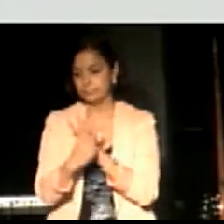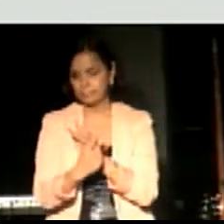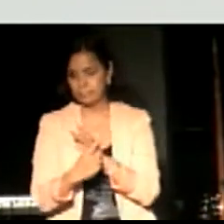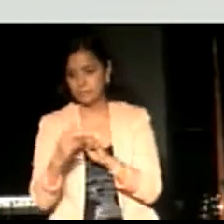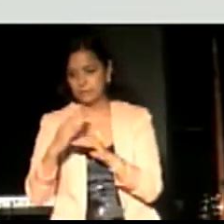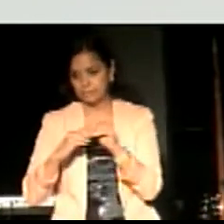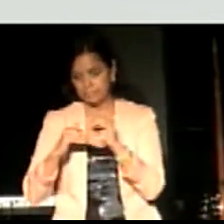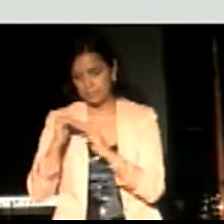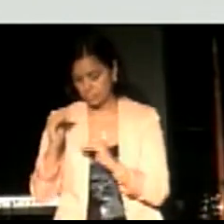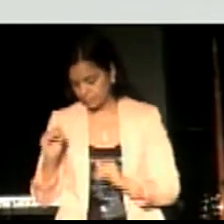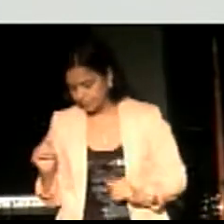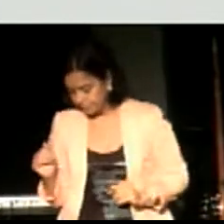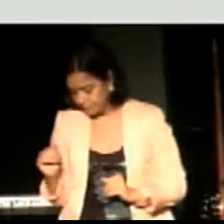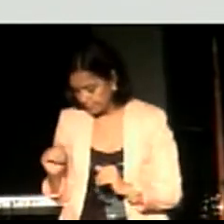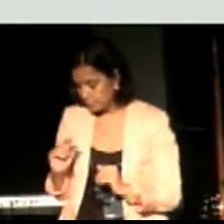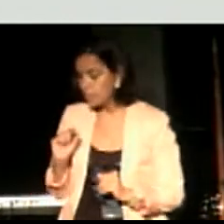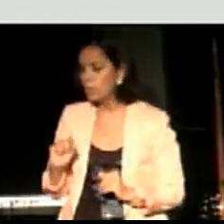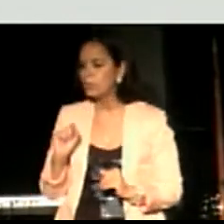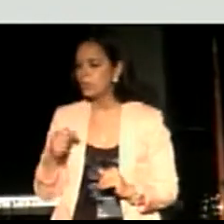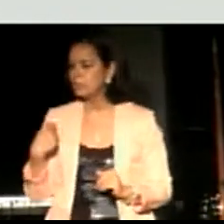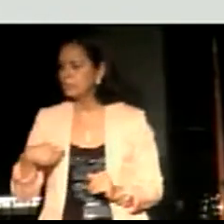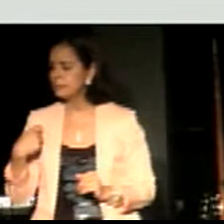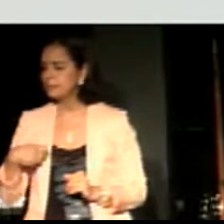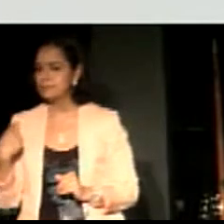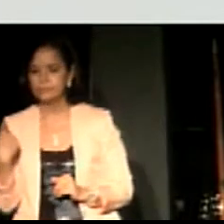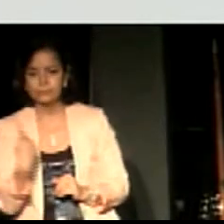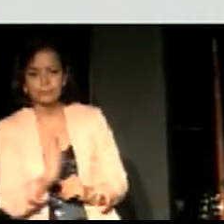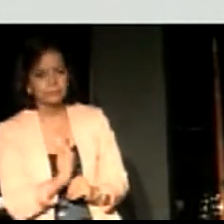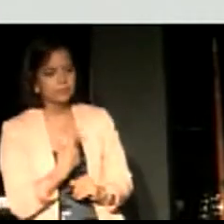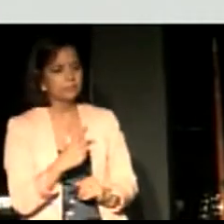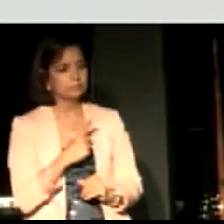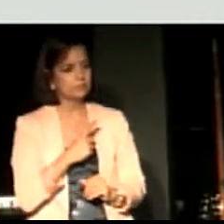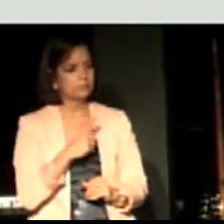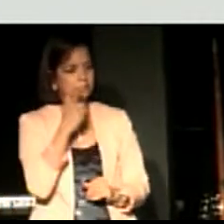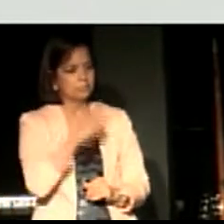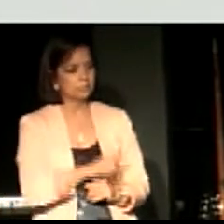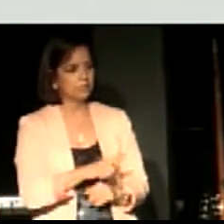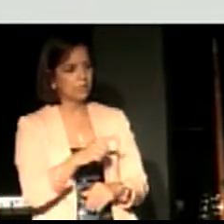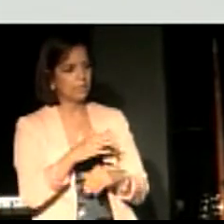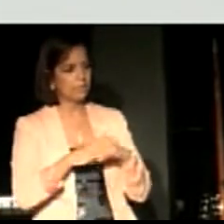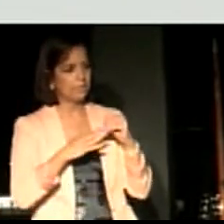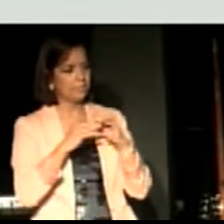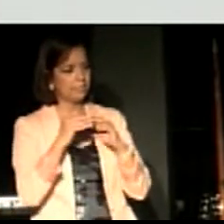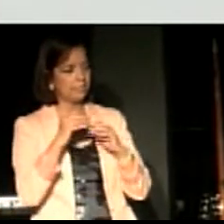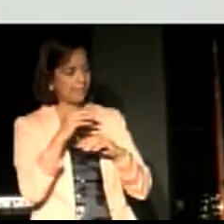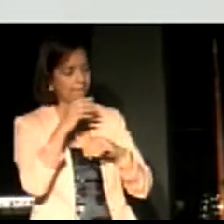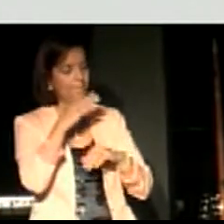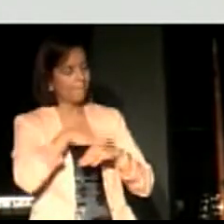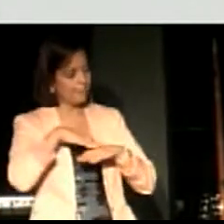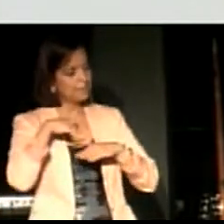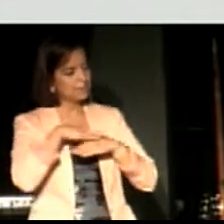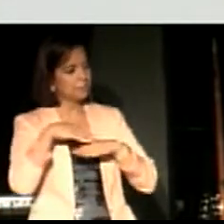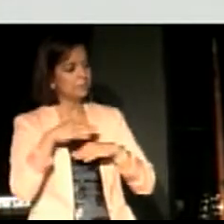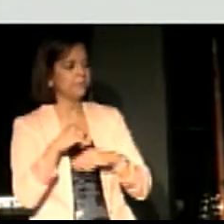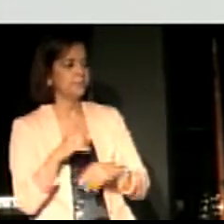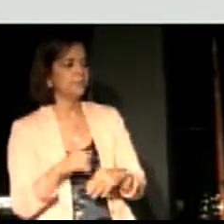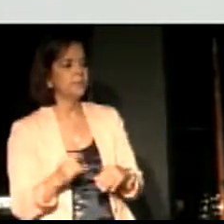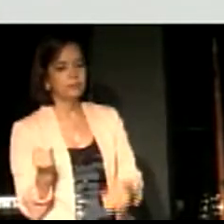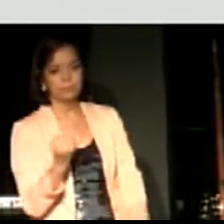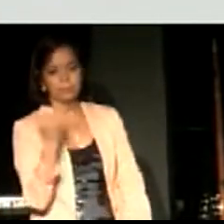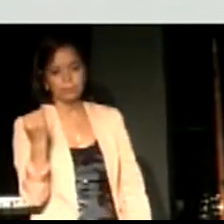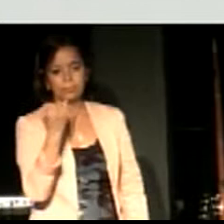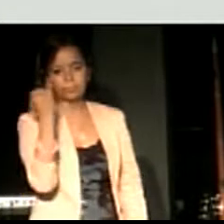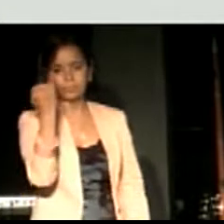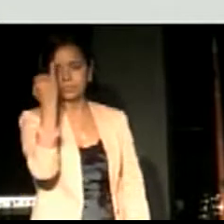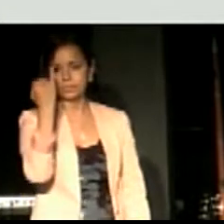E aí vem a pergunta, o que é preciso para almejar a mansidão? A primeira coisa importante é